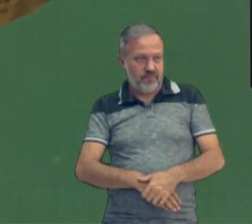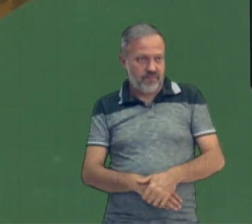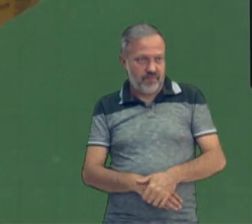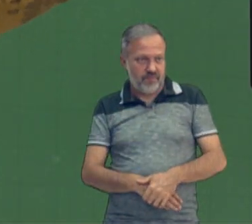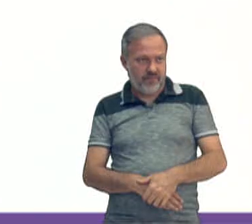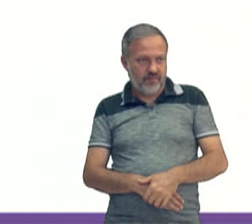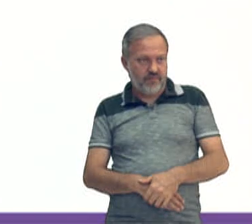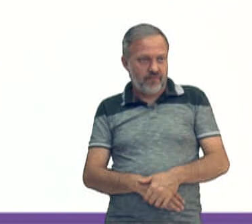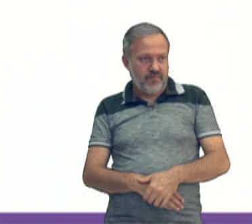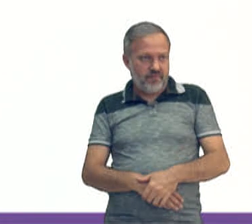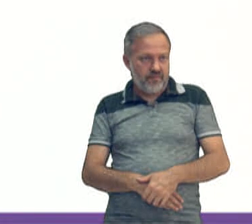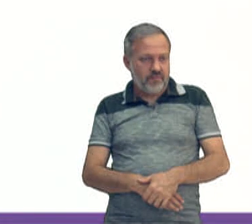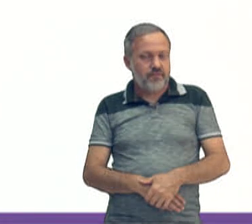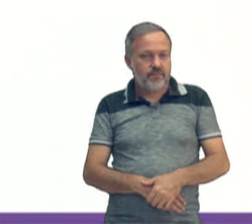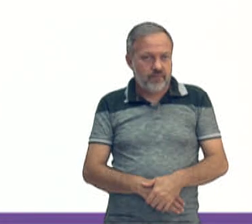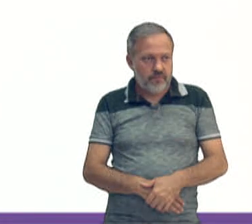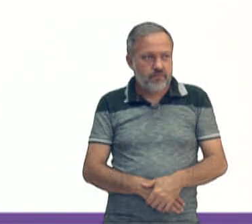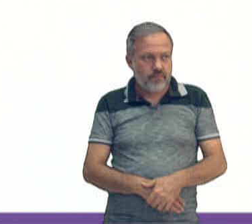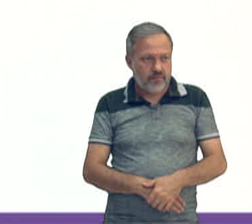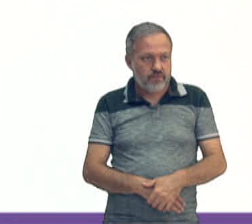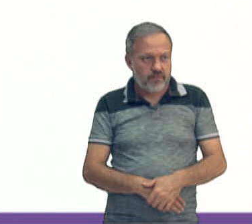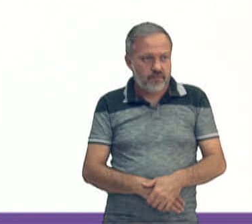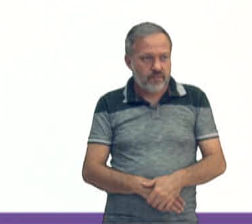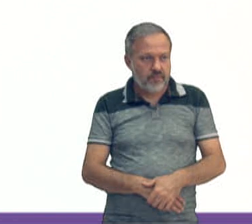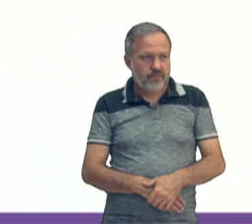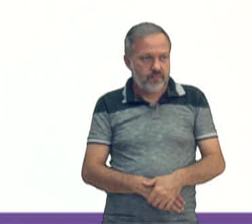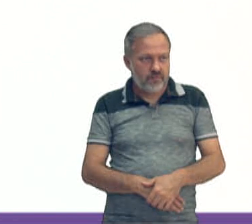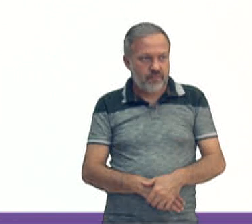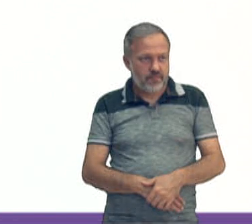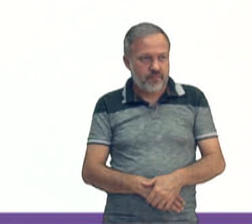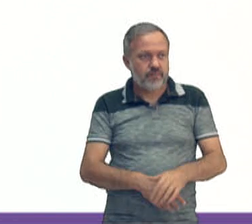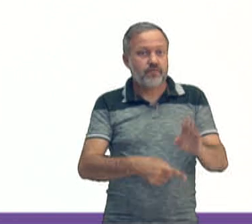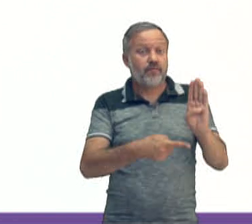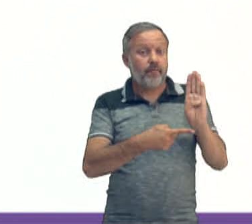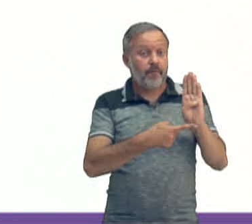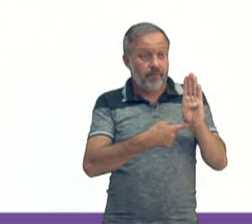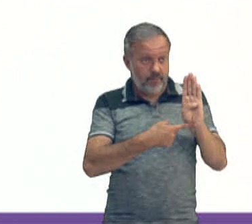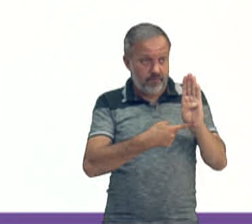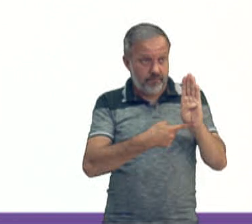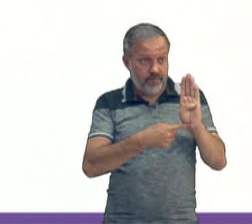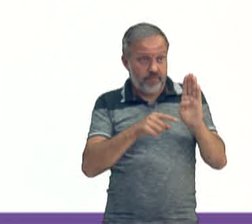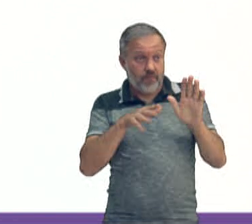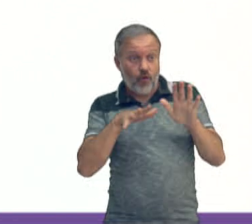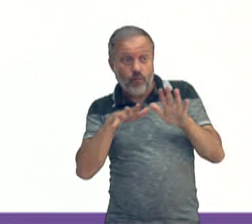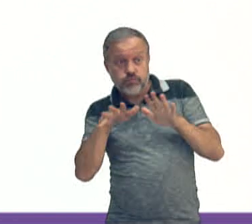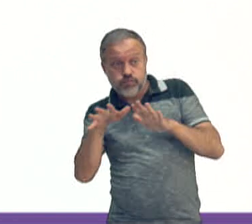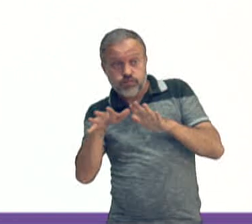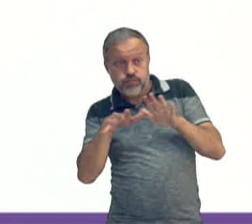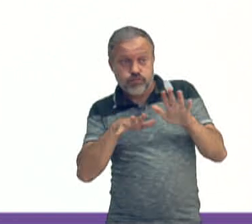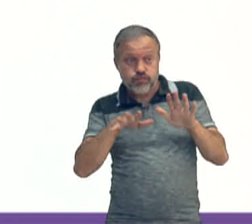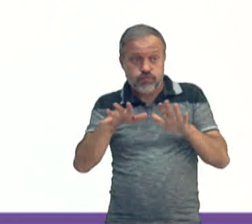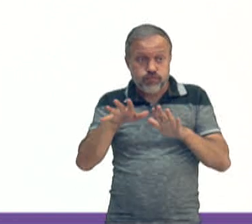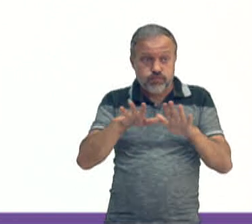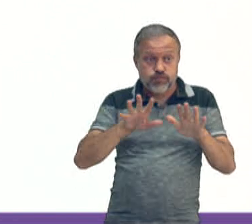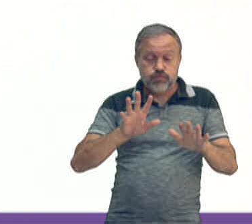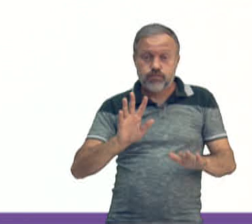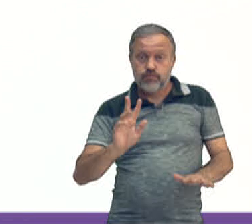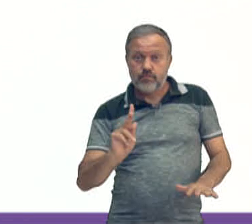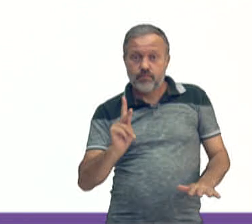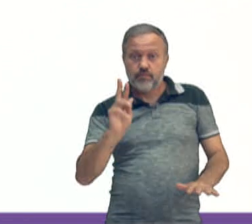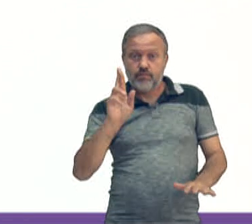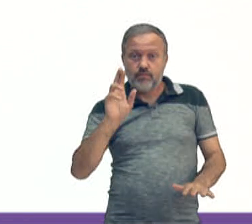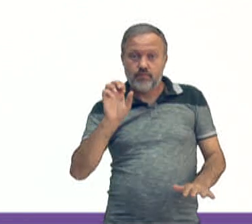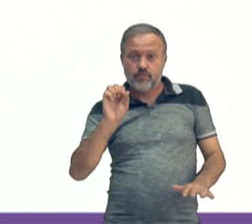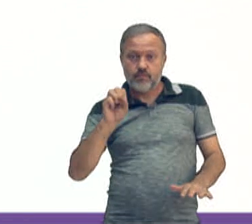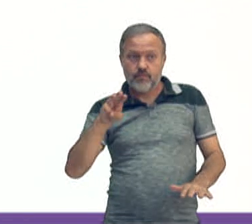Letra A, Movimento Espírita do Brasil. A letra A. Letra B, Movimento Hare Krishna. Letra